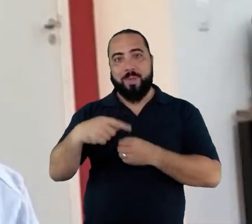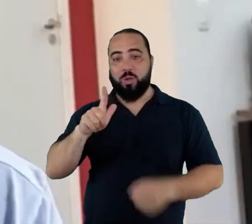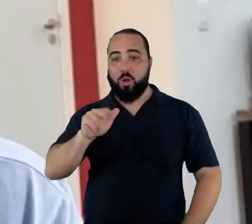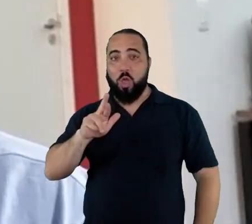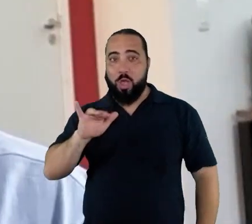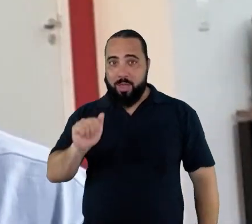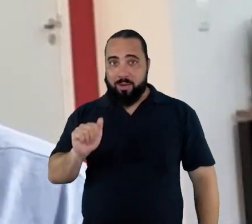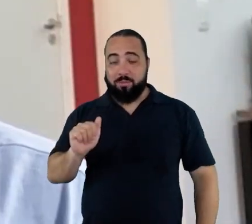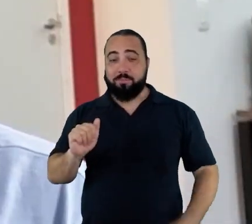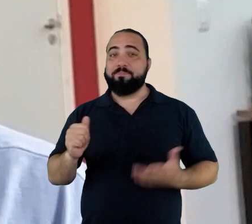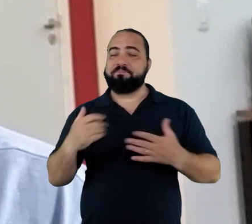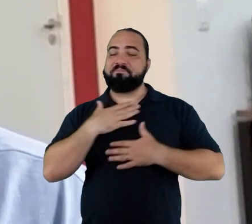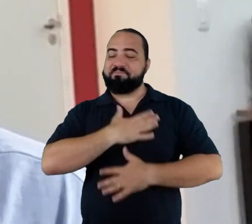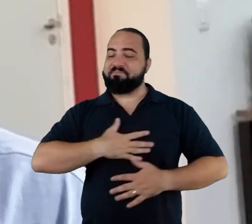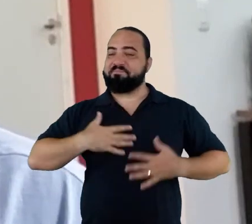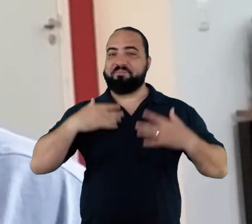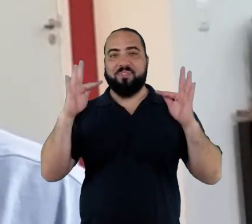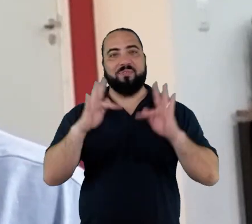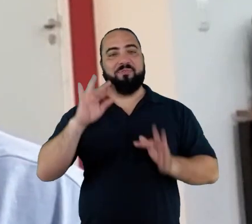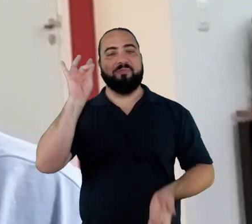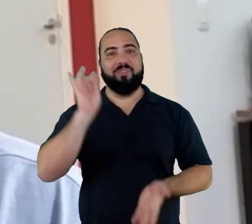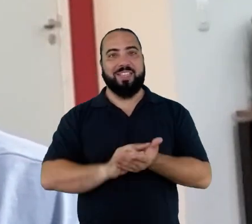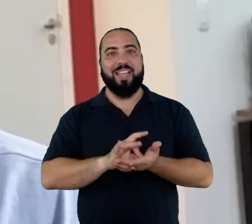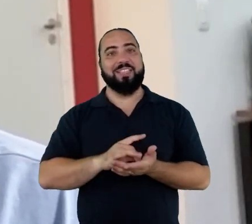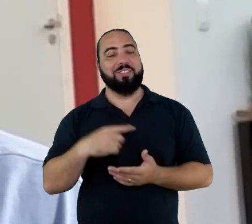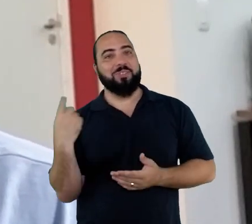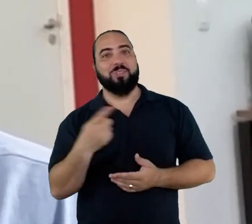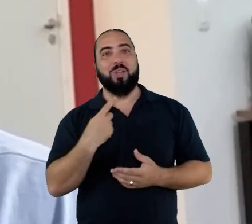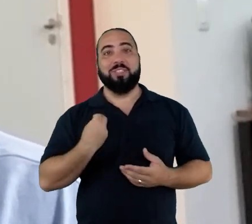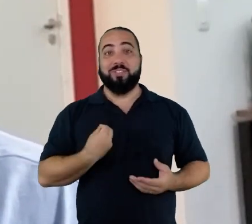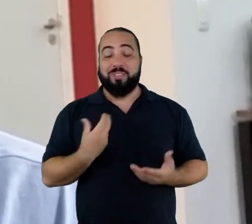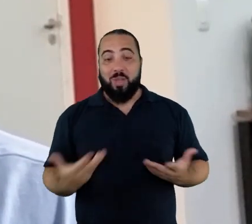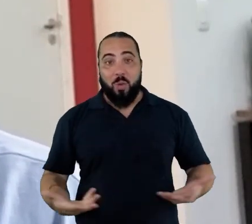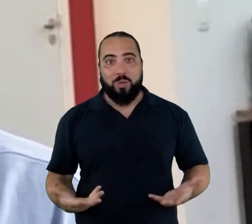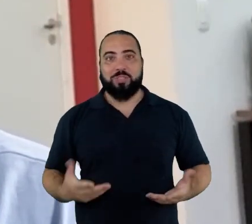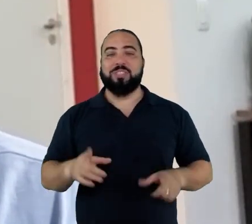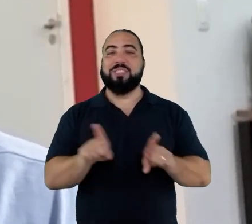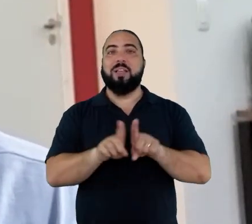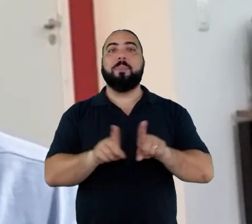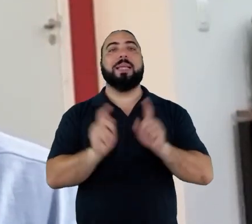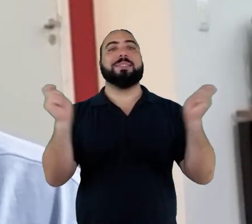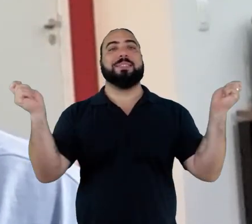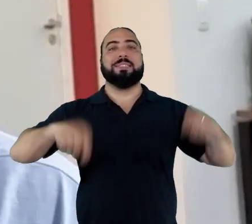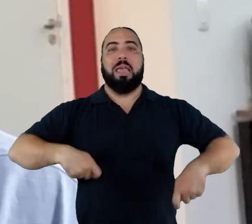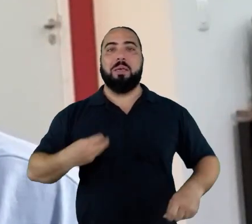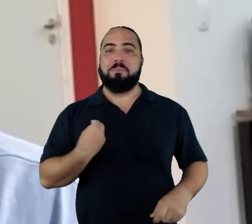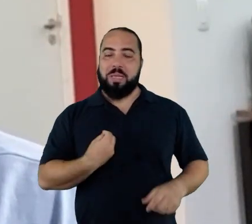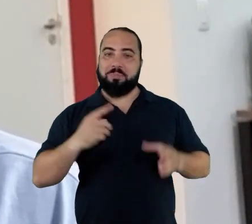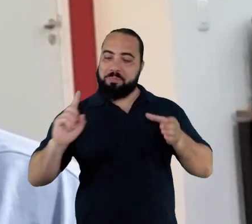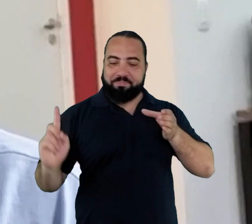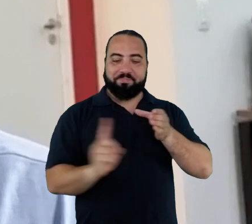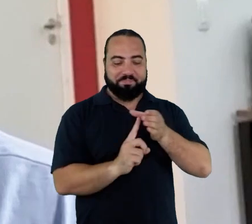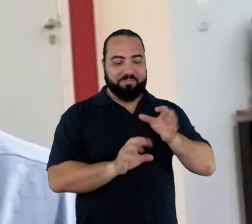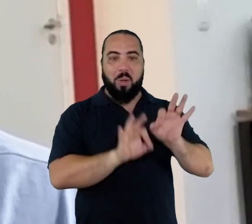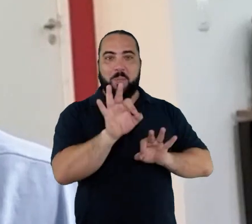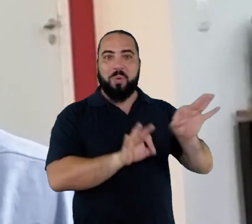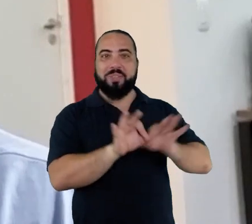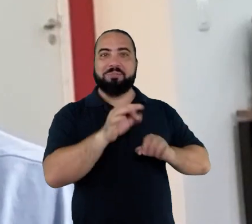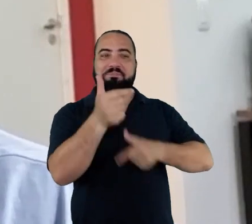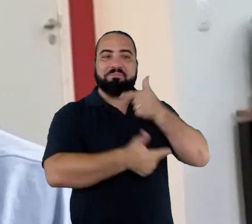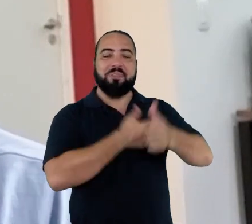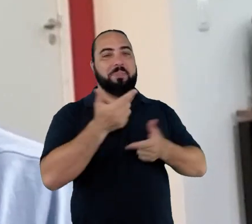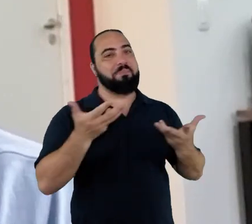estou agora. E para nós é uma alegria muito grande estarmos aqui e podermos participar. Luiz Romero